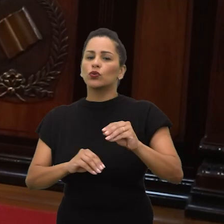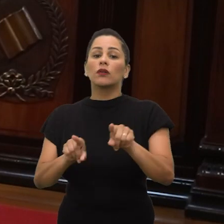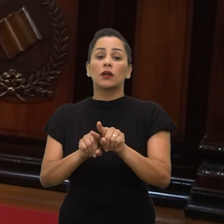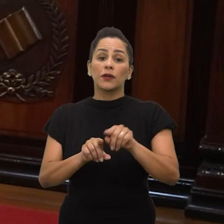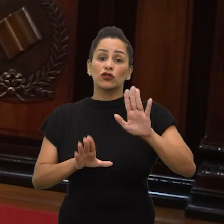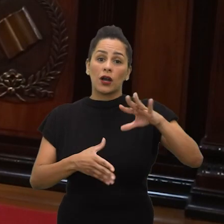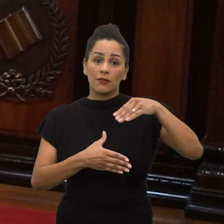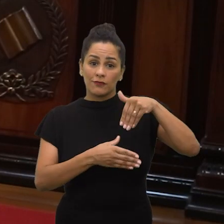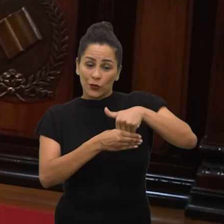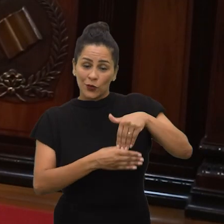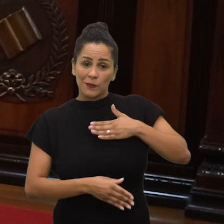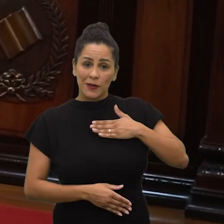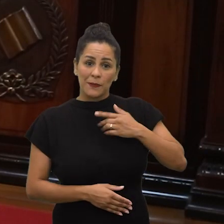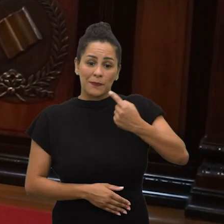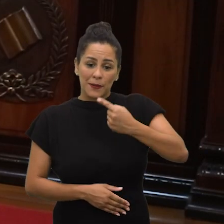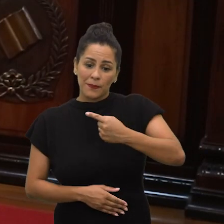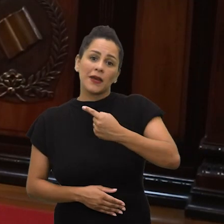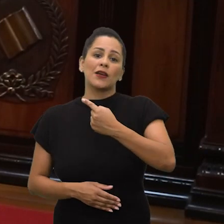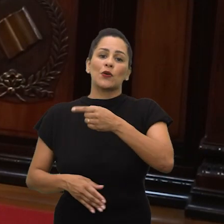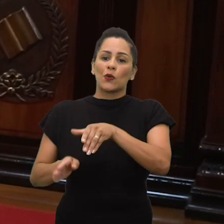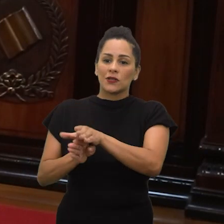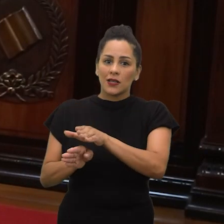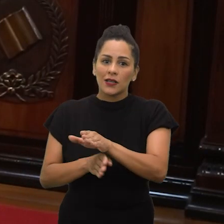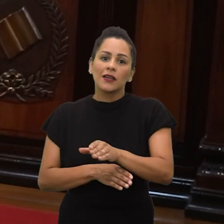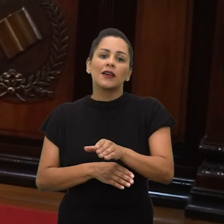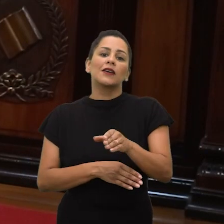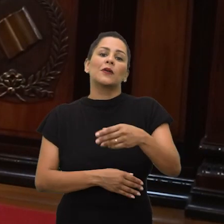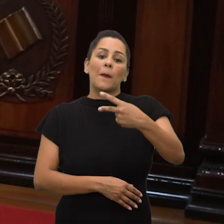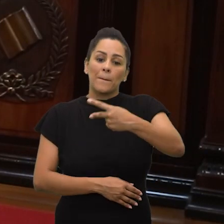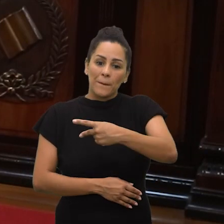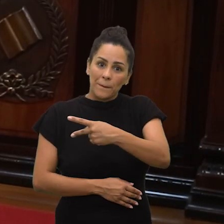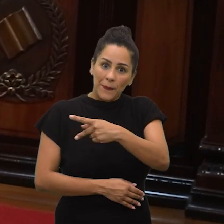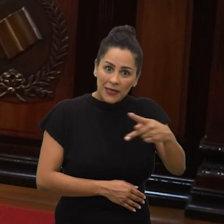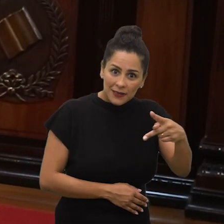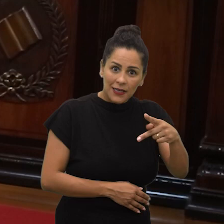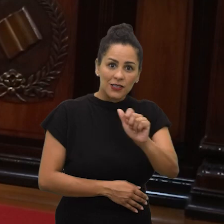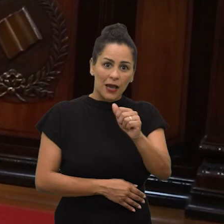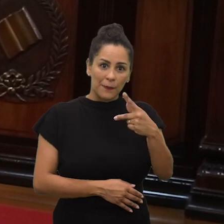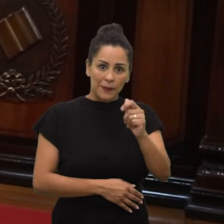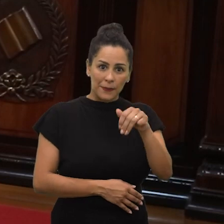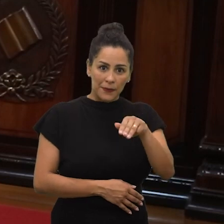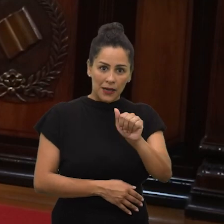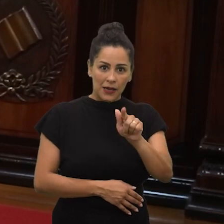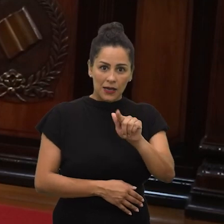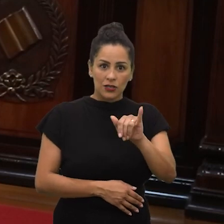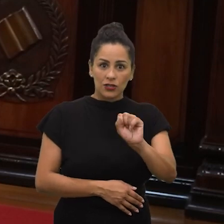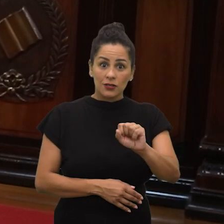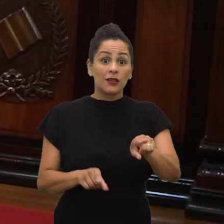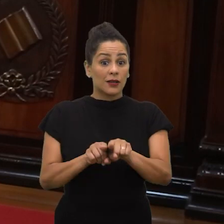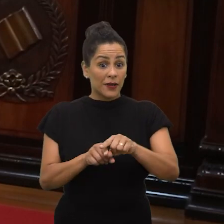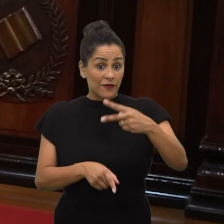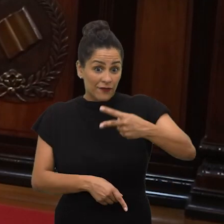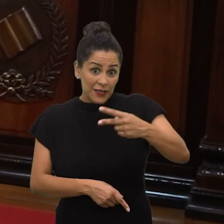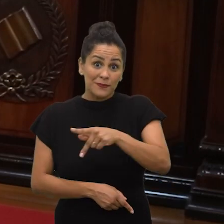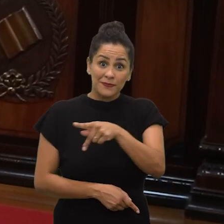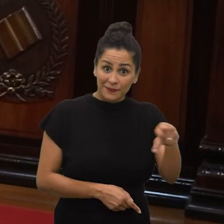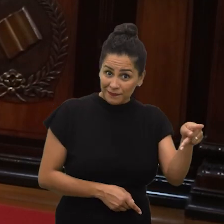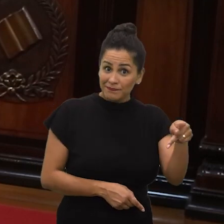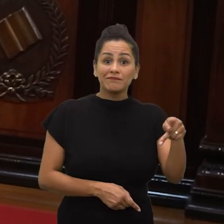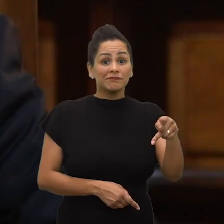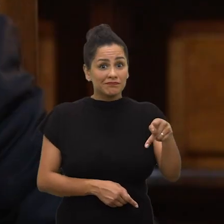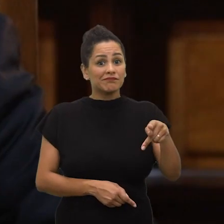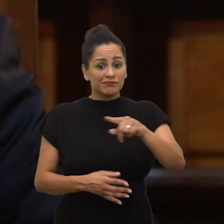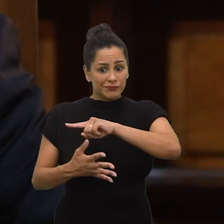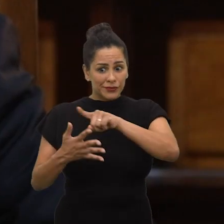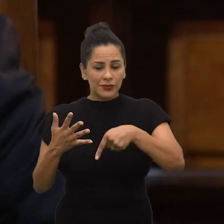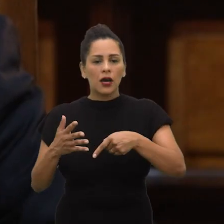o primeiro Conselheiro depois vice-presidente e depois presidente da Palmares Eu sempre procurei reconhecer que nós